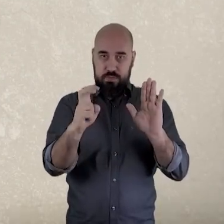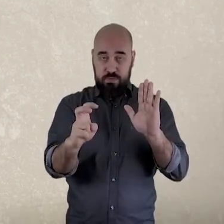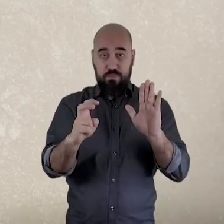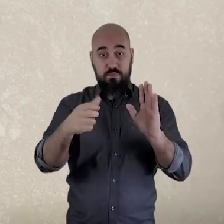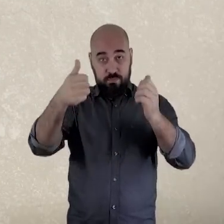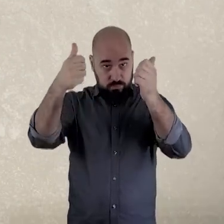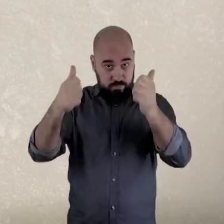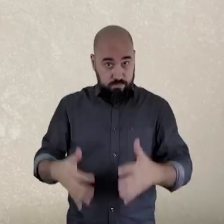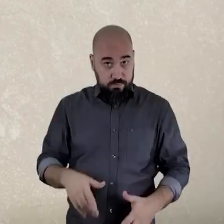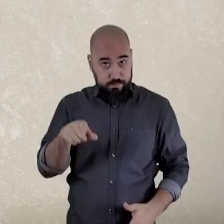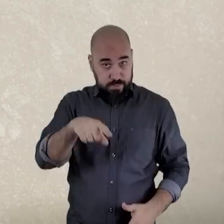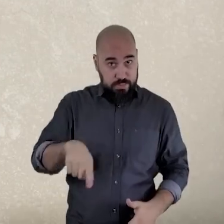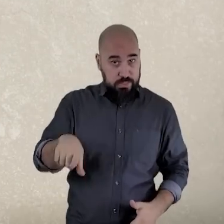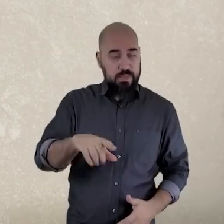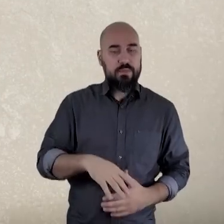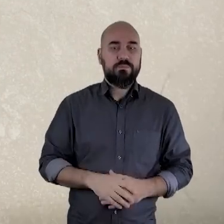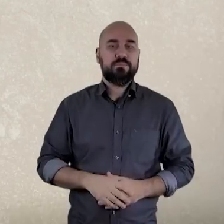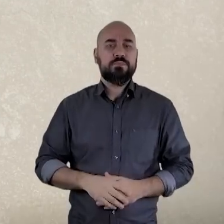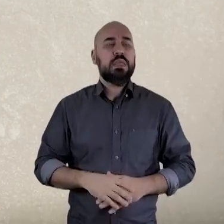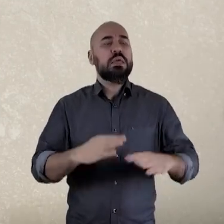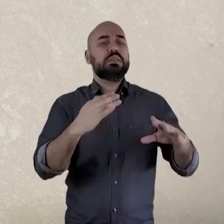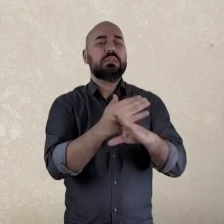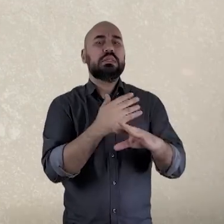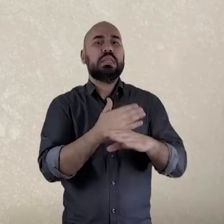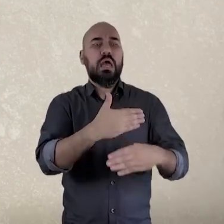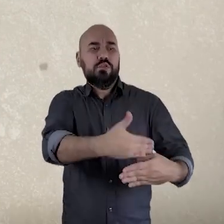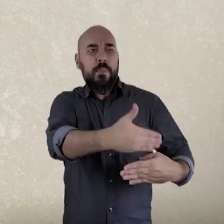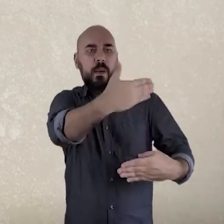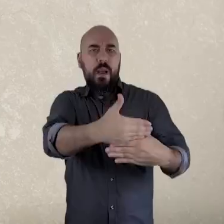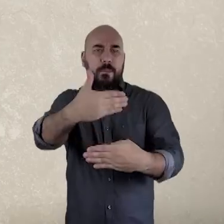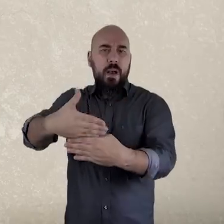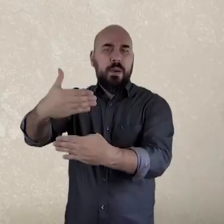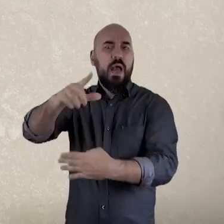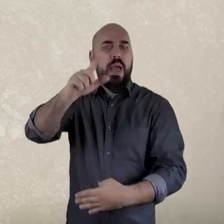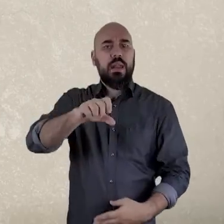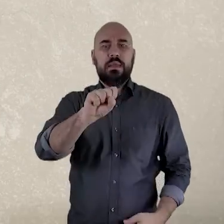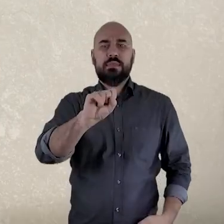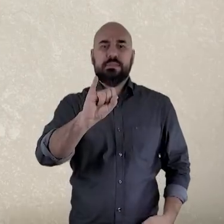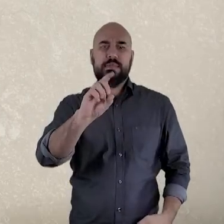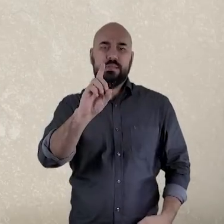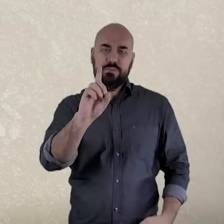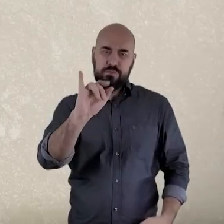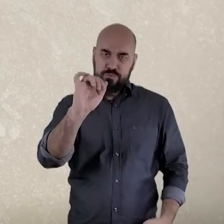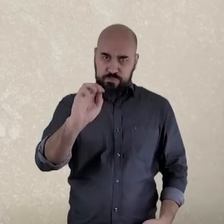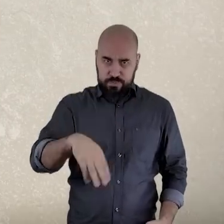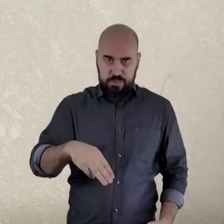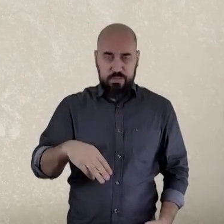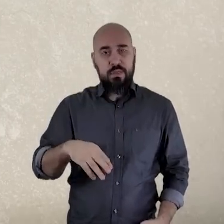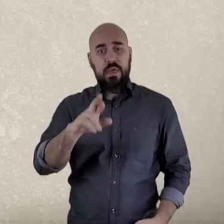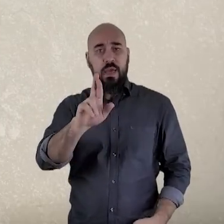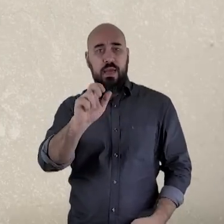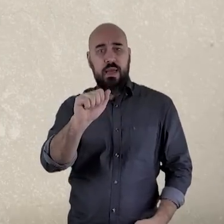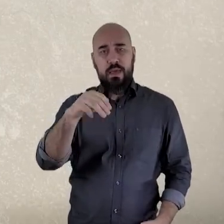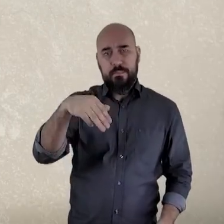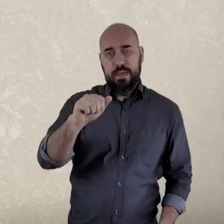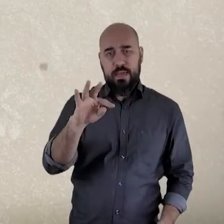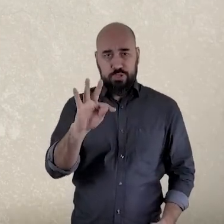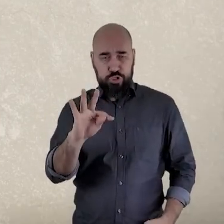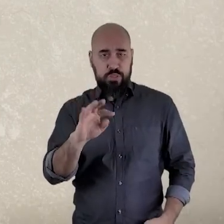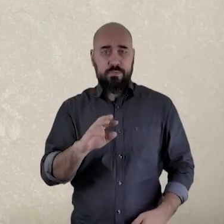menciona: as cidades fortificadas eram Zidim, Zer, Ramat,